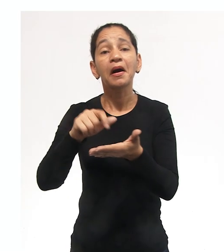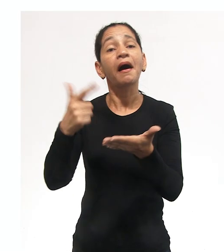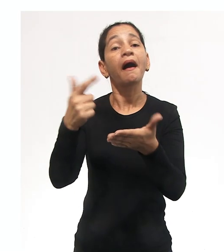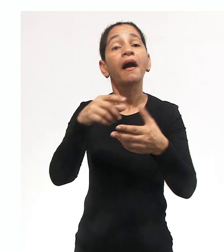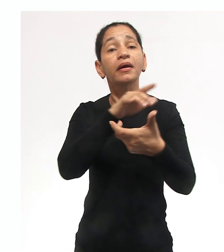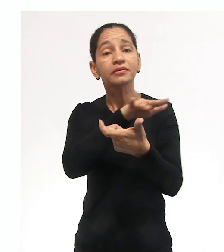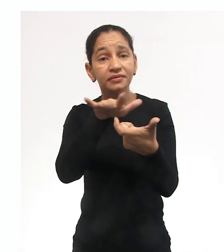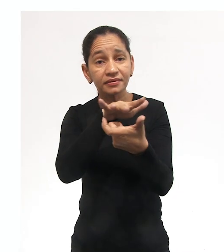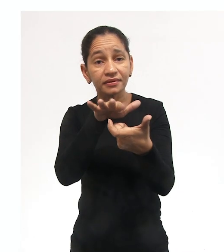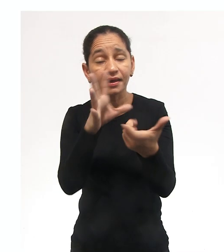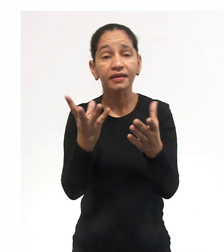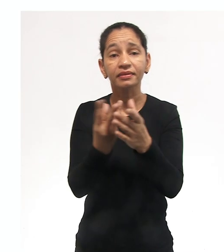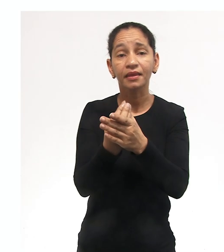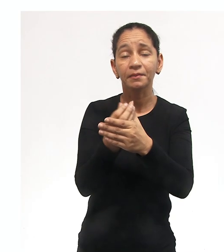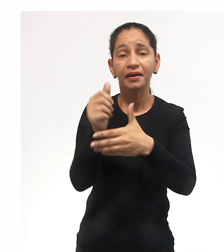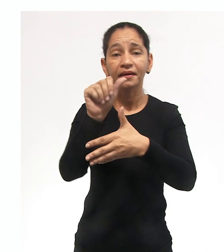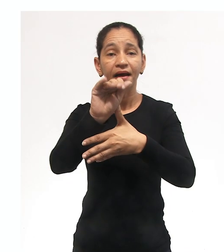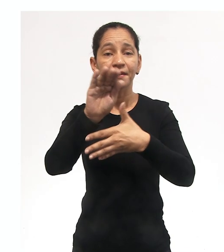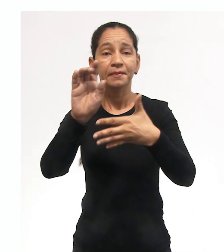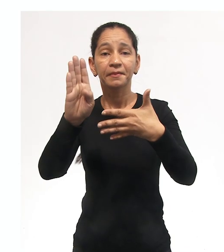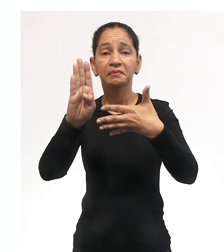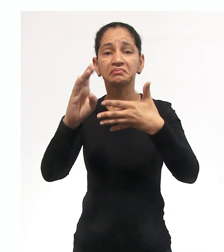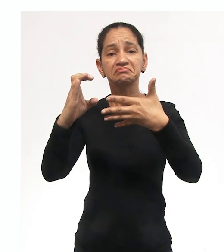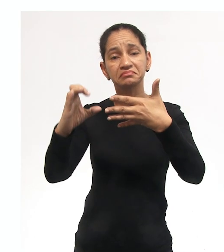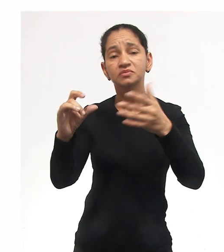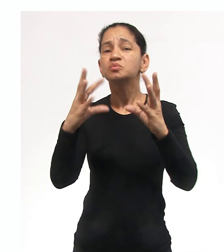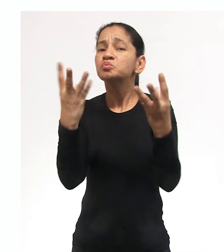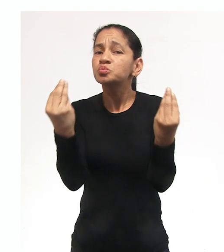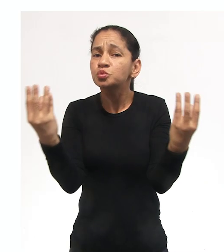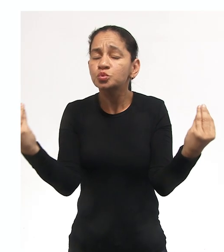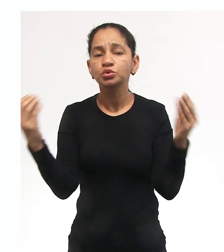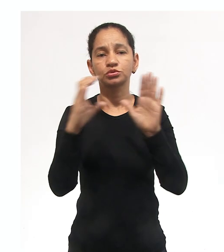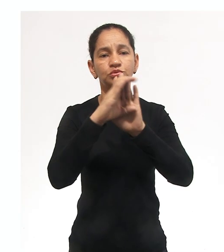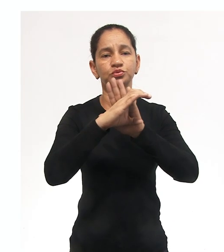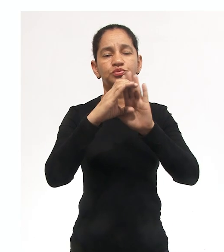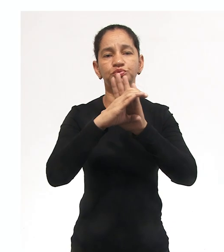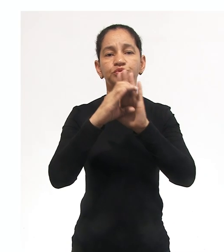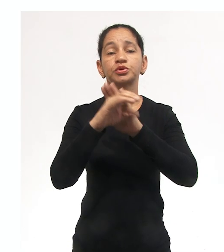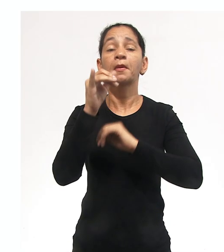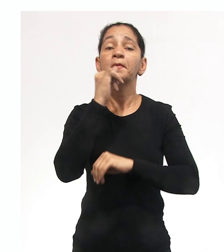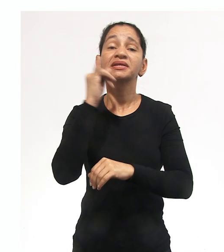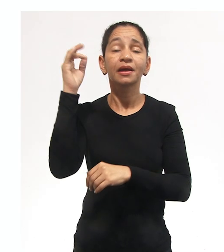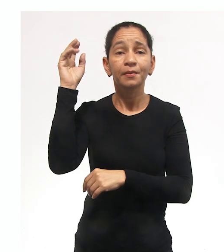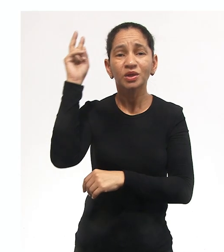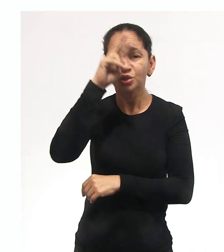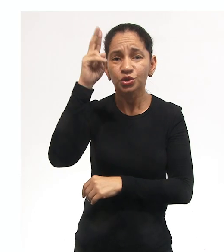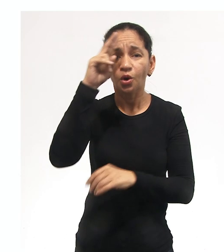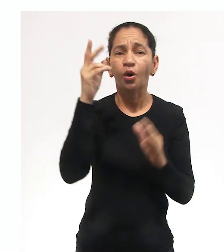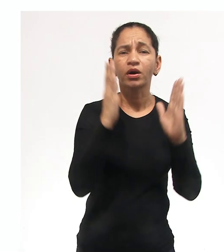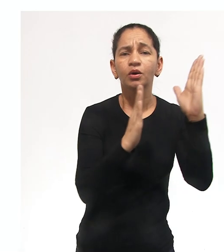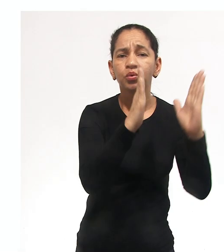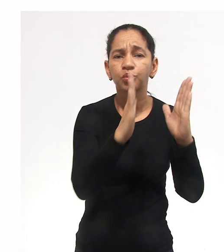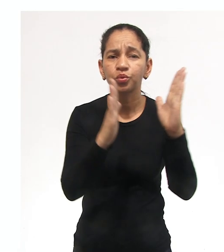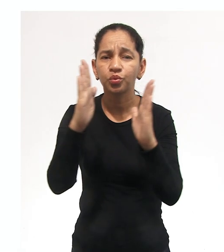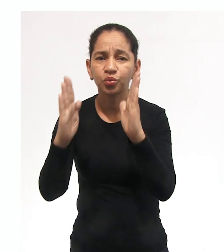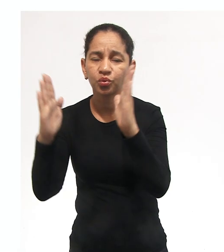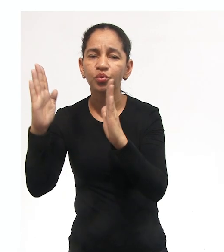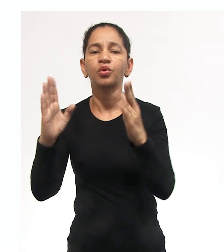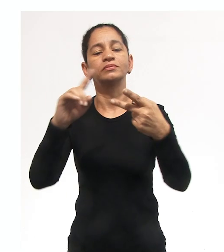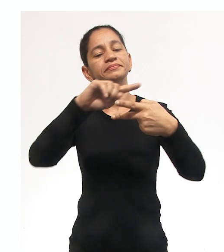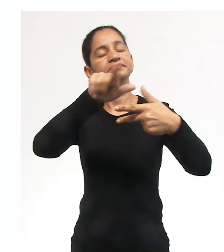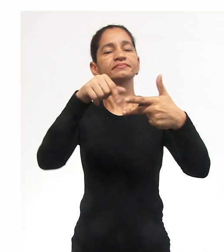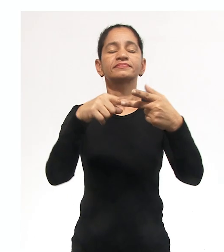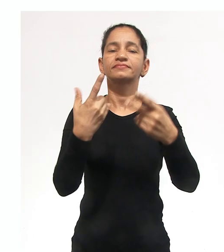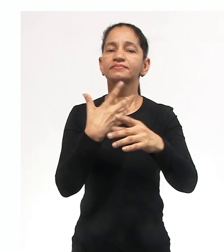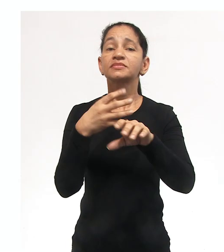da leitura e da escrita na alfabetização e no letramento. Haverá conceitos, informações sobre divisão histórica dos